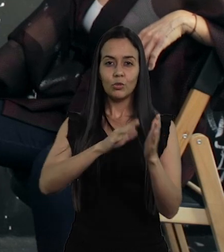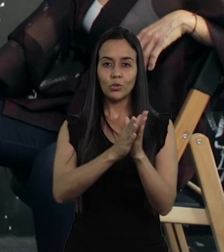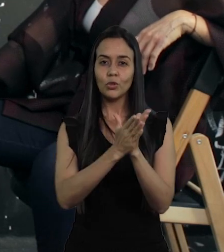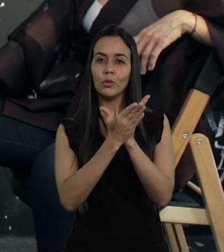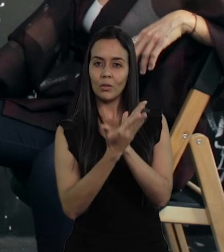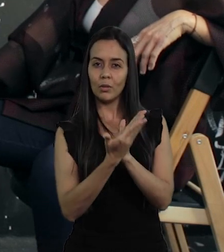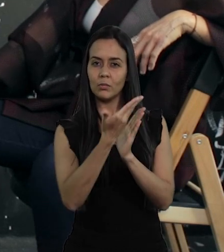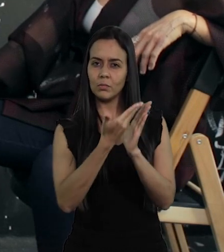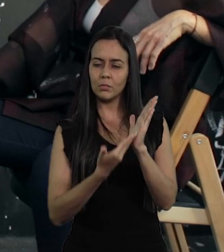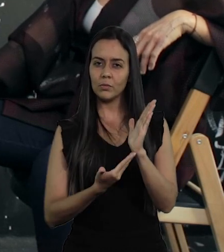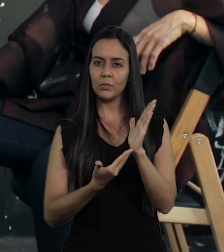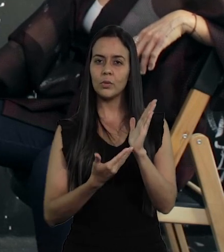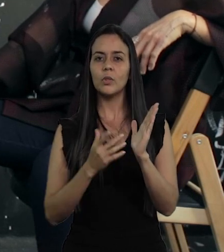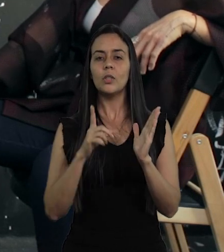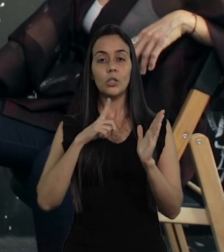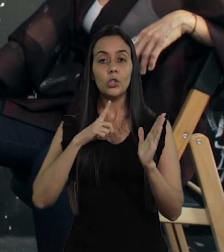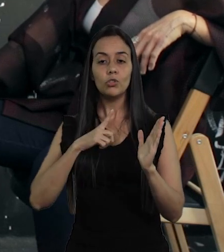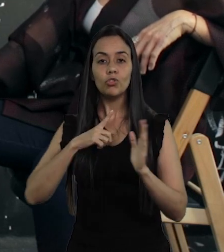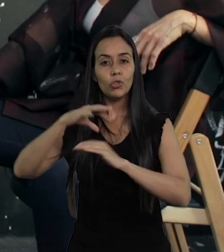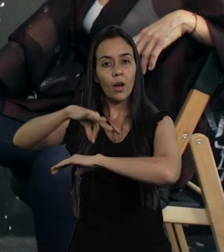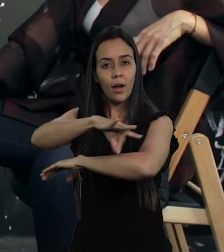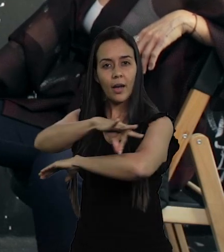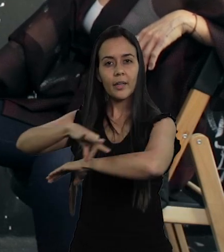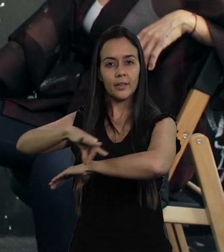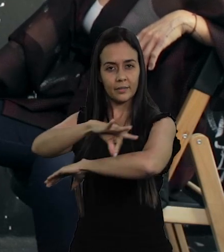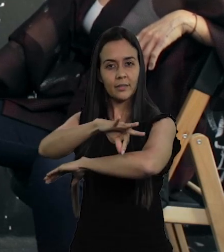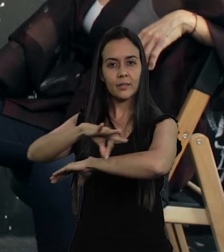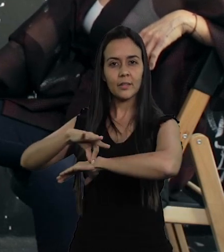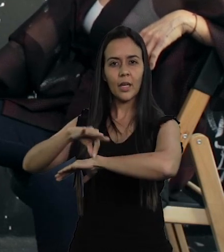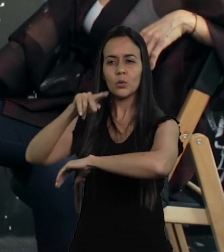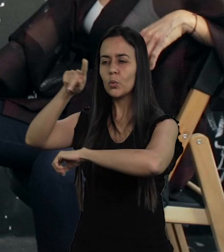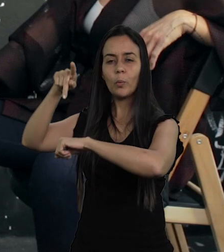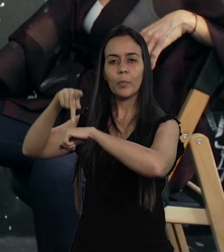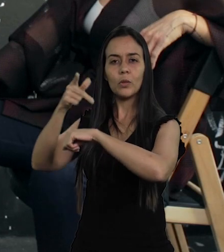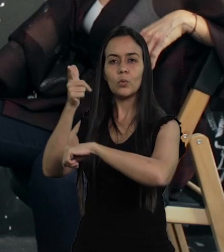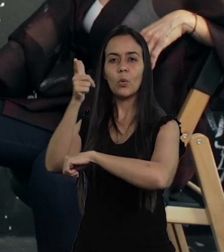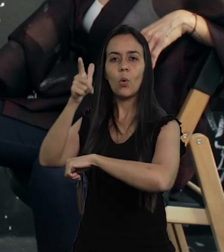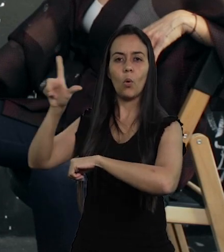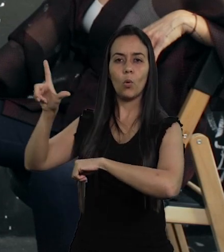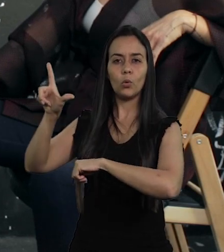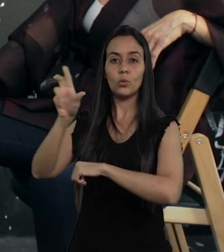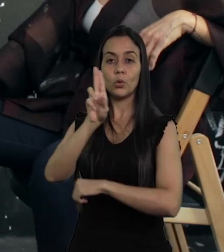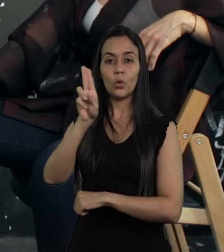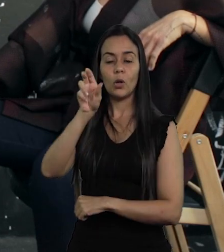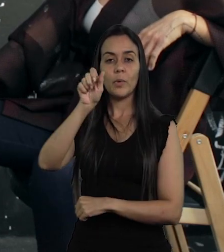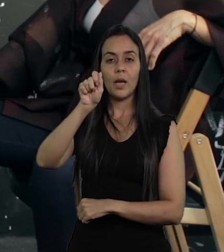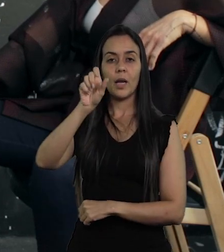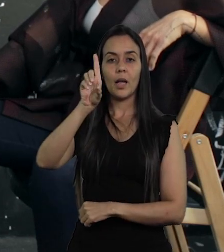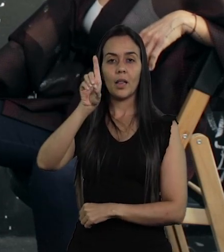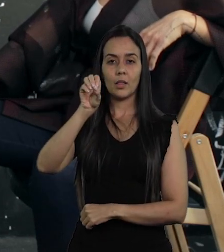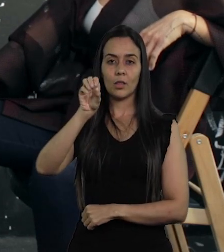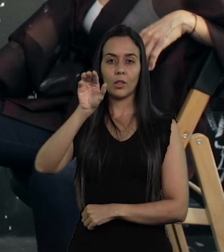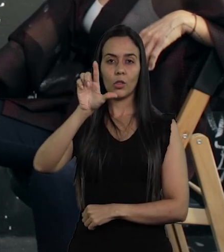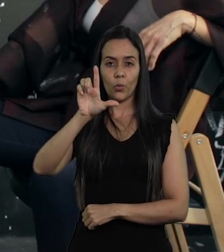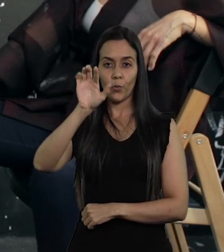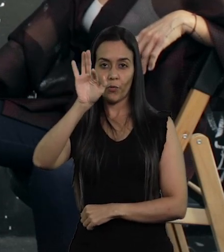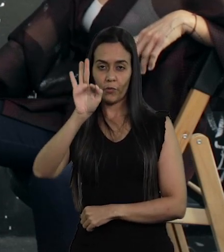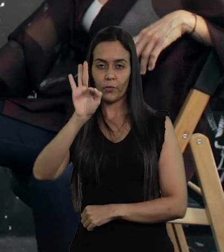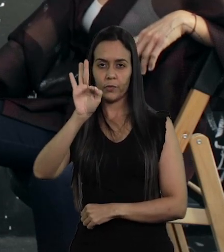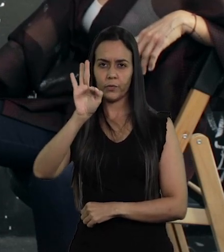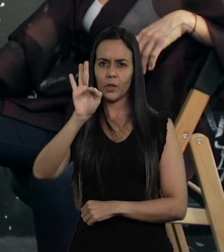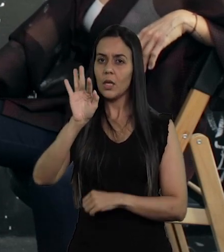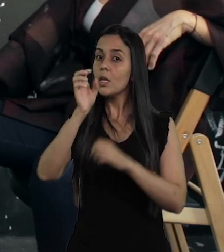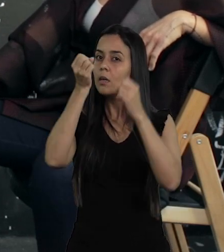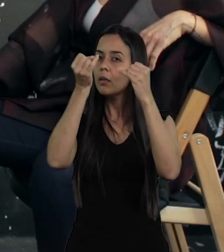citação de um arquiteto tcheco que morou muito tempo em Viena, chamado Adolf Loos. Ele cita que a cruz é o